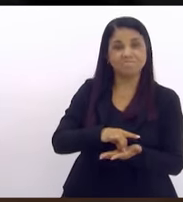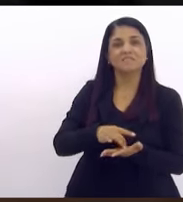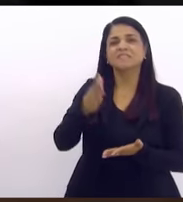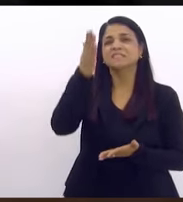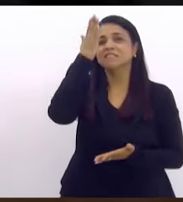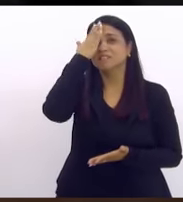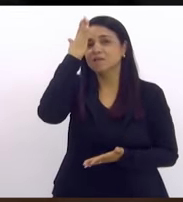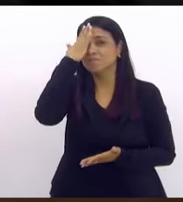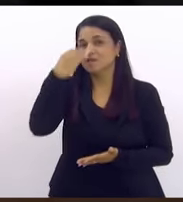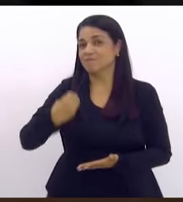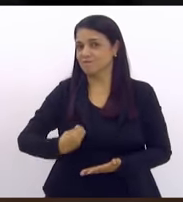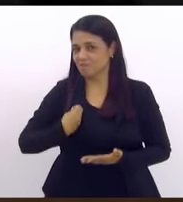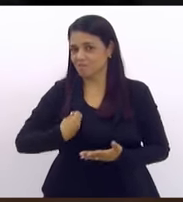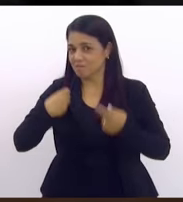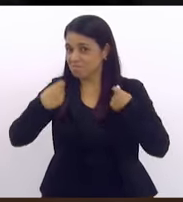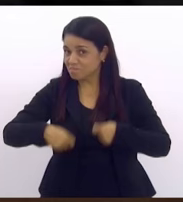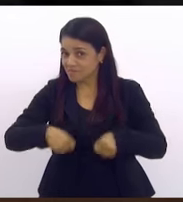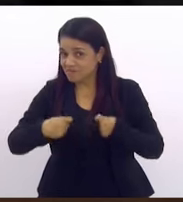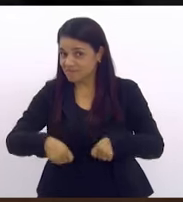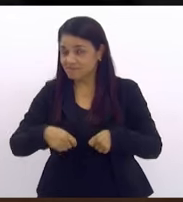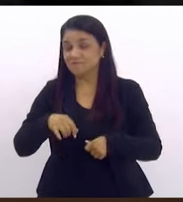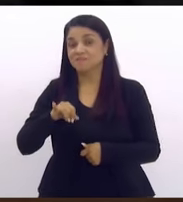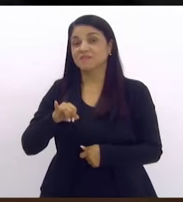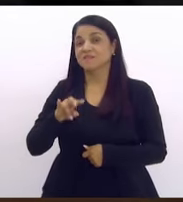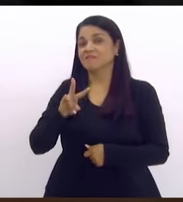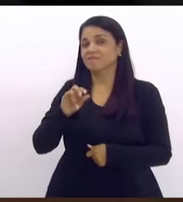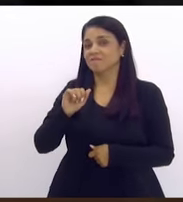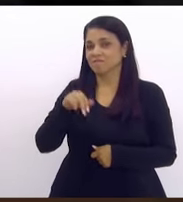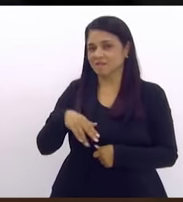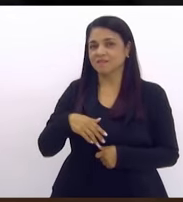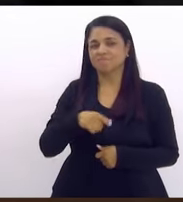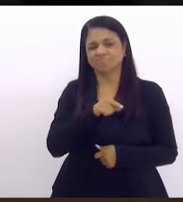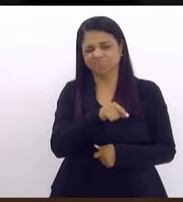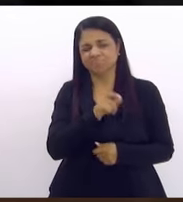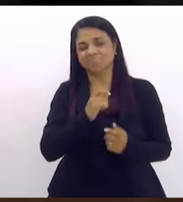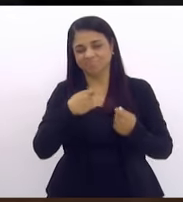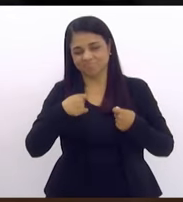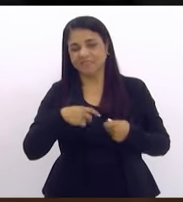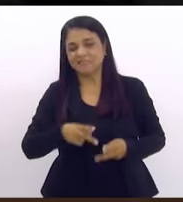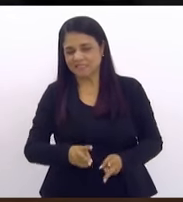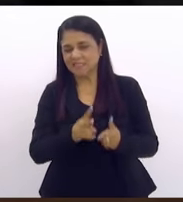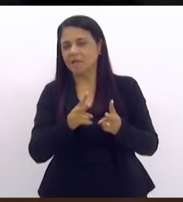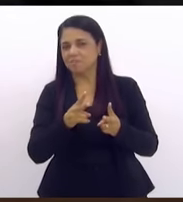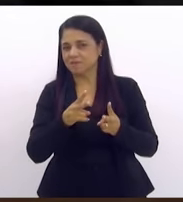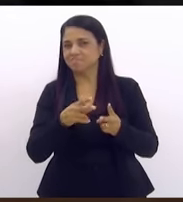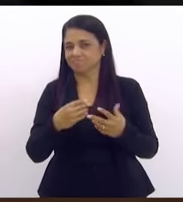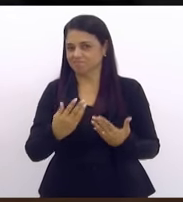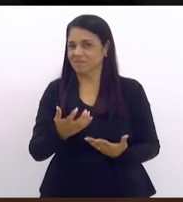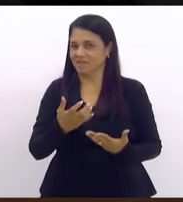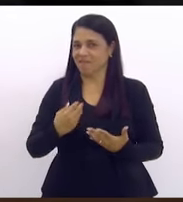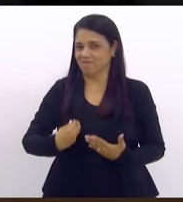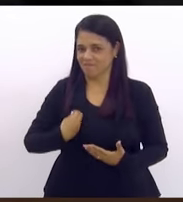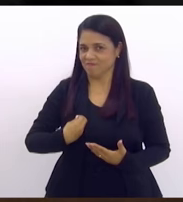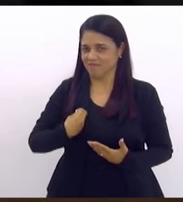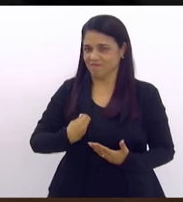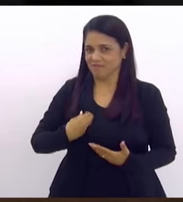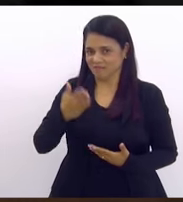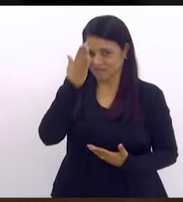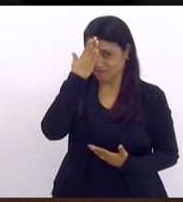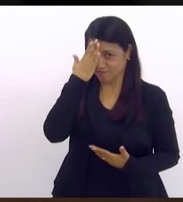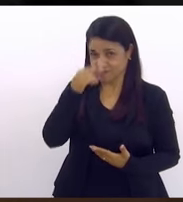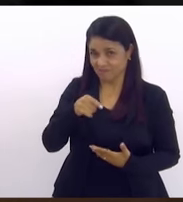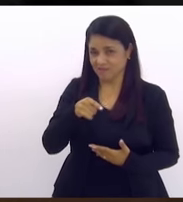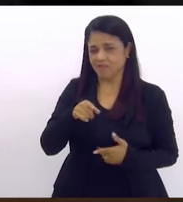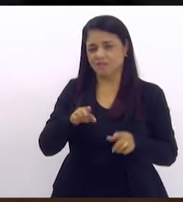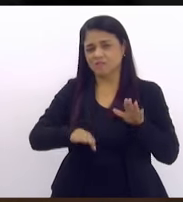viver Ivan sempre procurou saber se ele próprio reconhecia ter o pavio curto ao